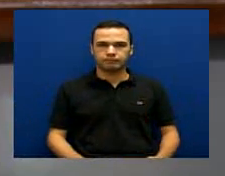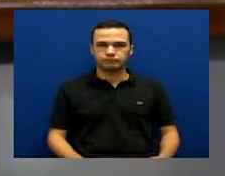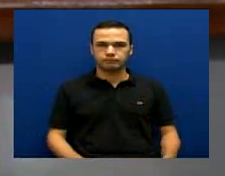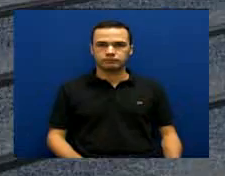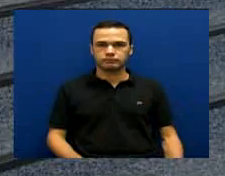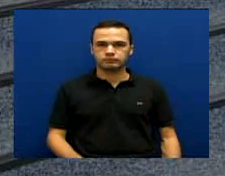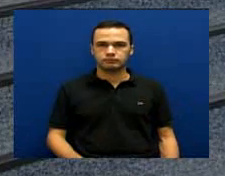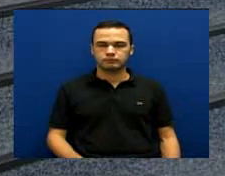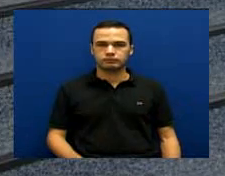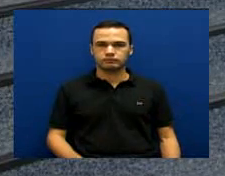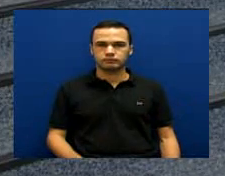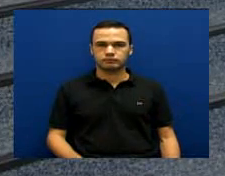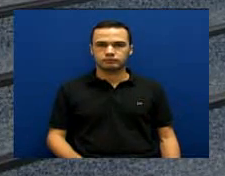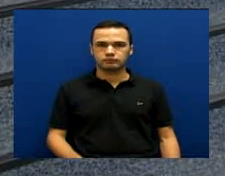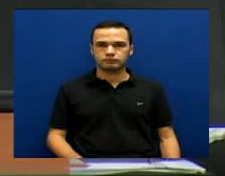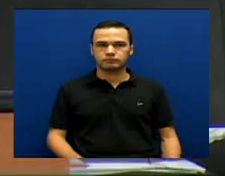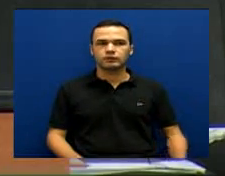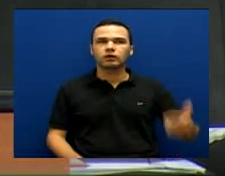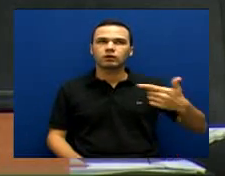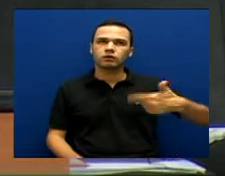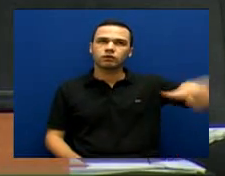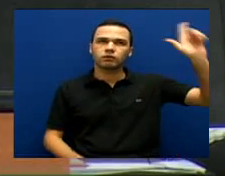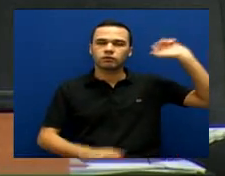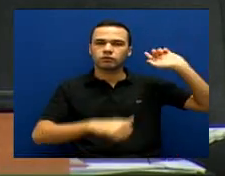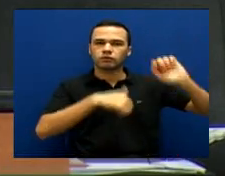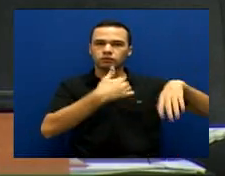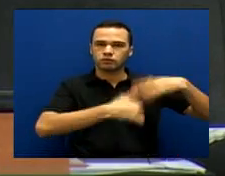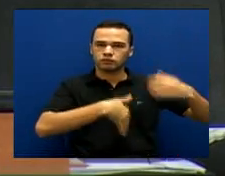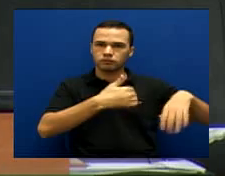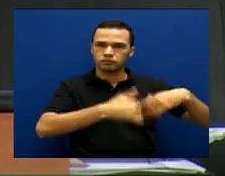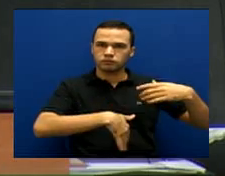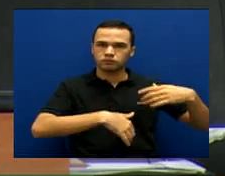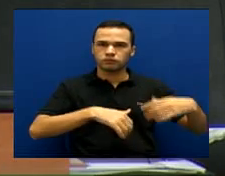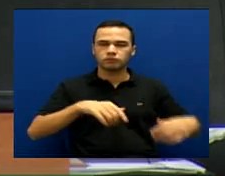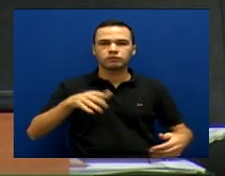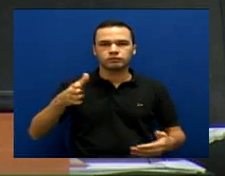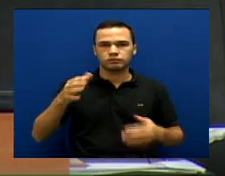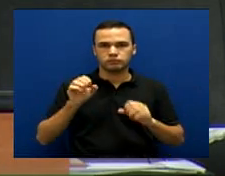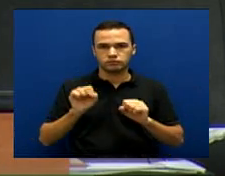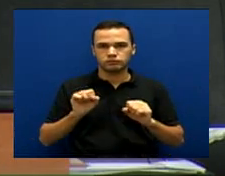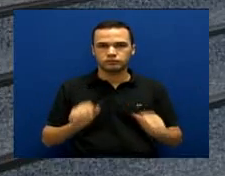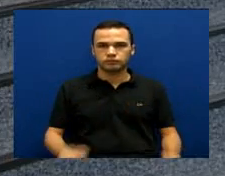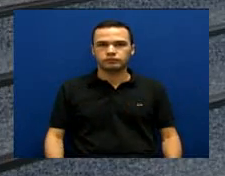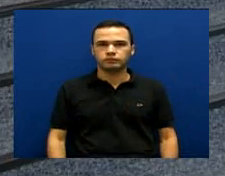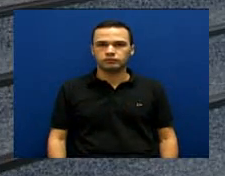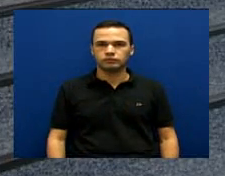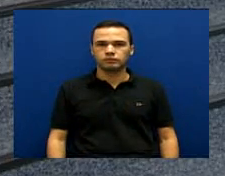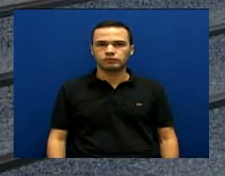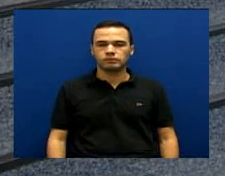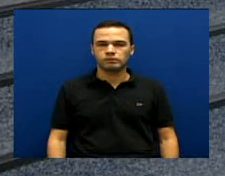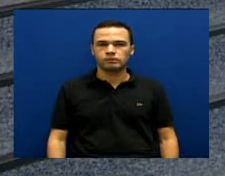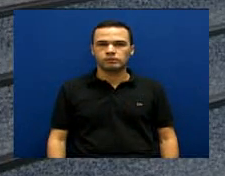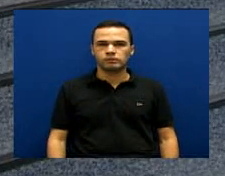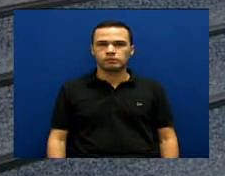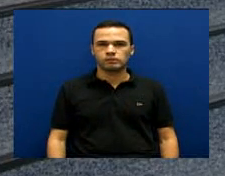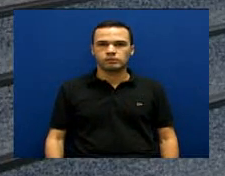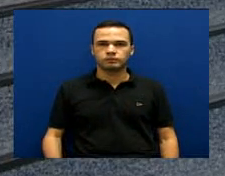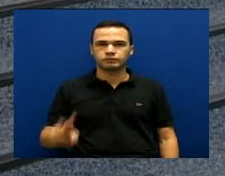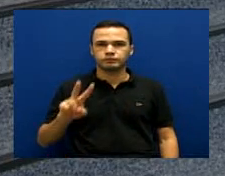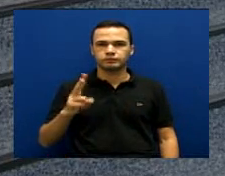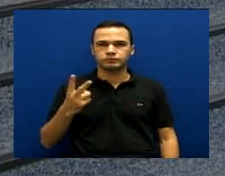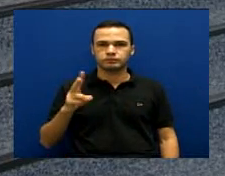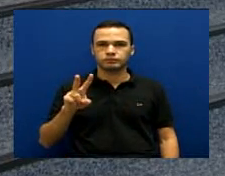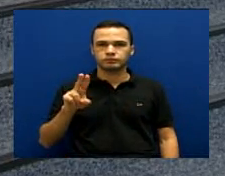é mais alguém de alguma colocação se fazer ouvir por favor hodgson